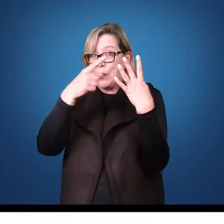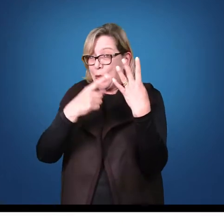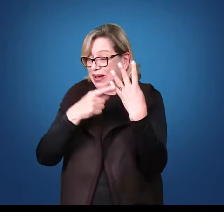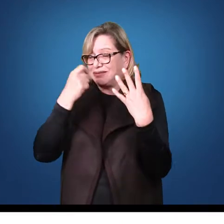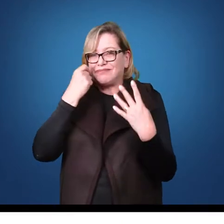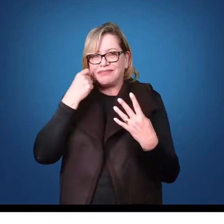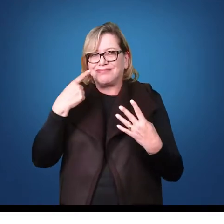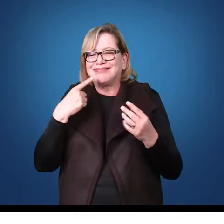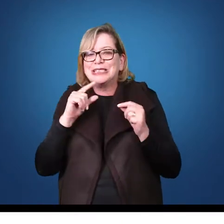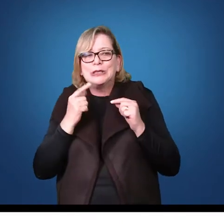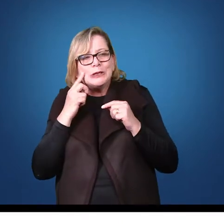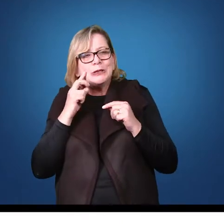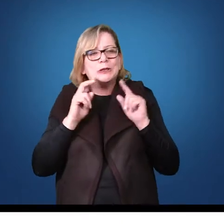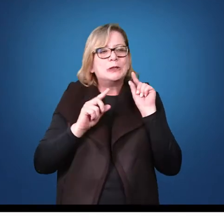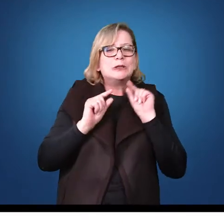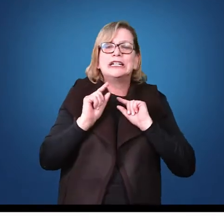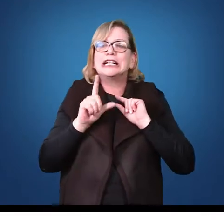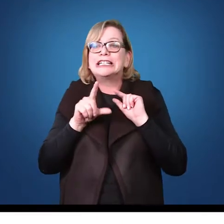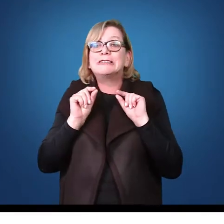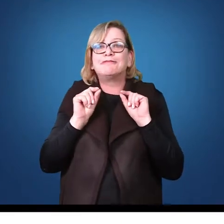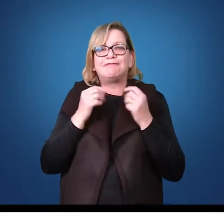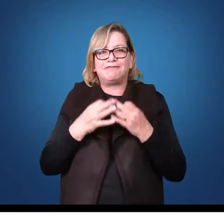Escolhe bem os gatos.